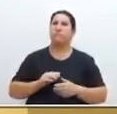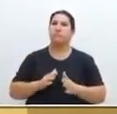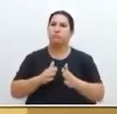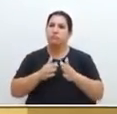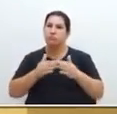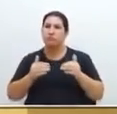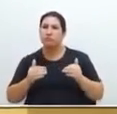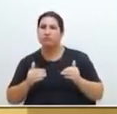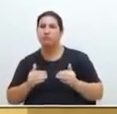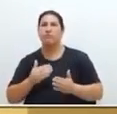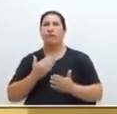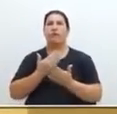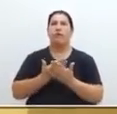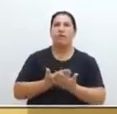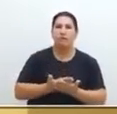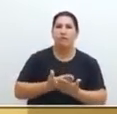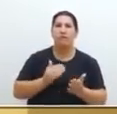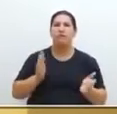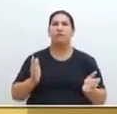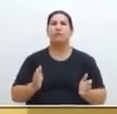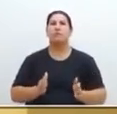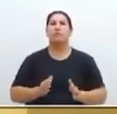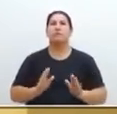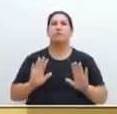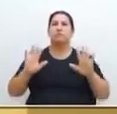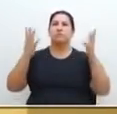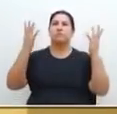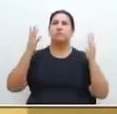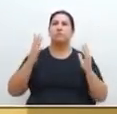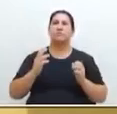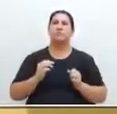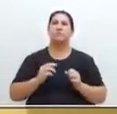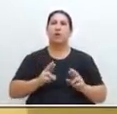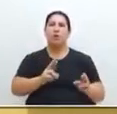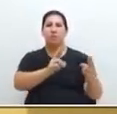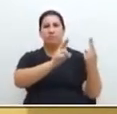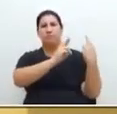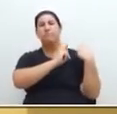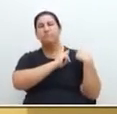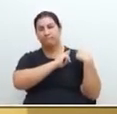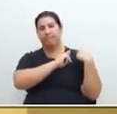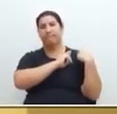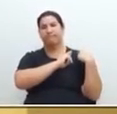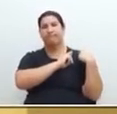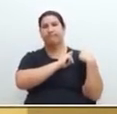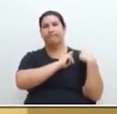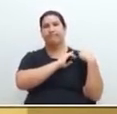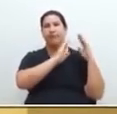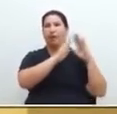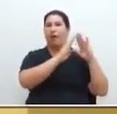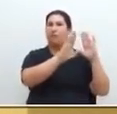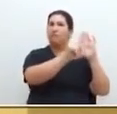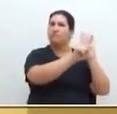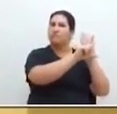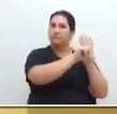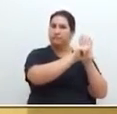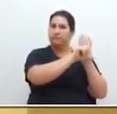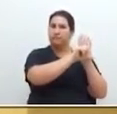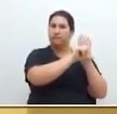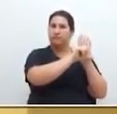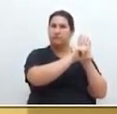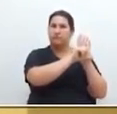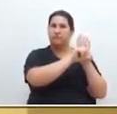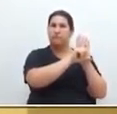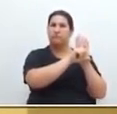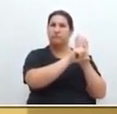de manifestação e de muita responsabilidade das casas de leis É